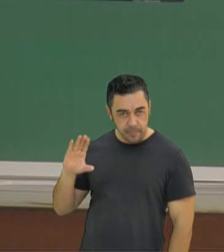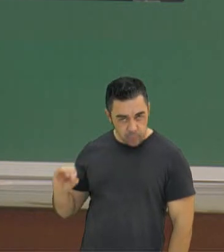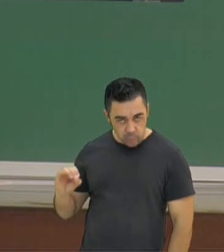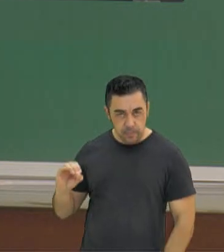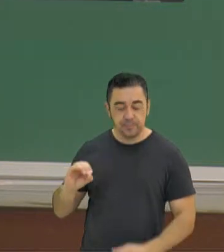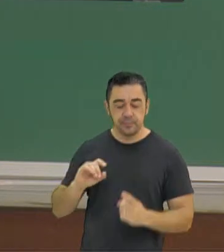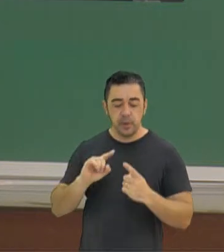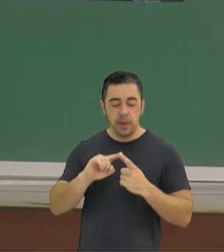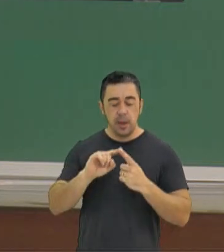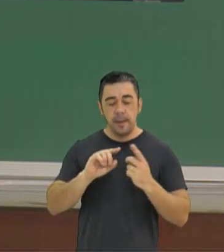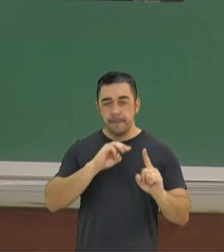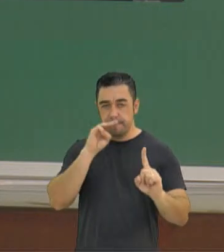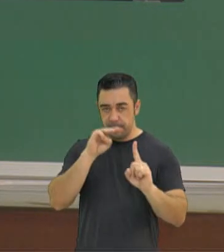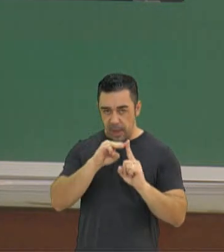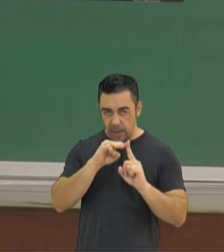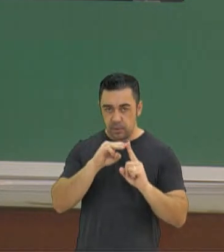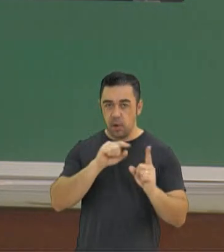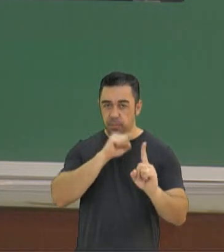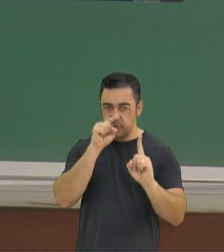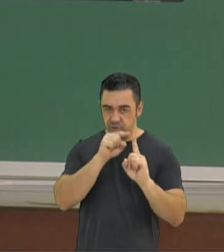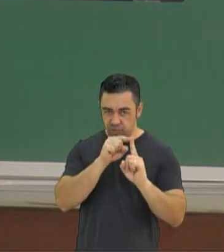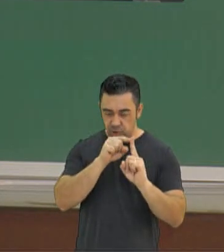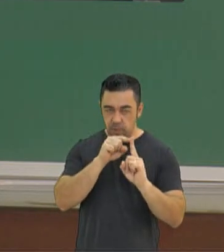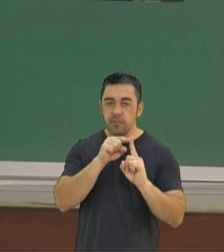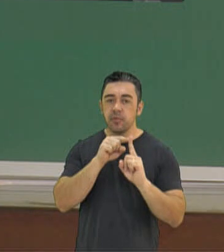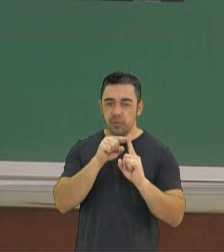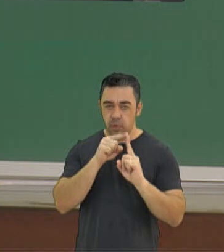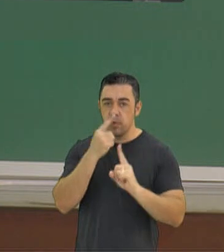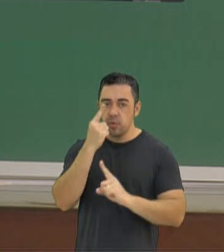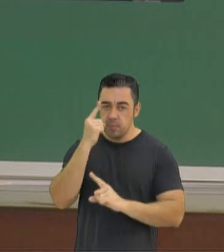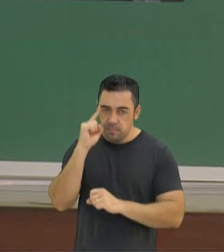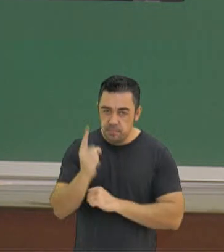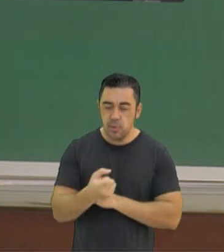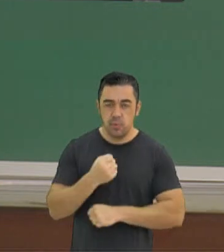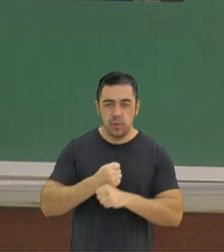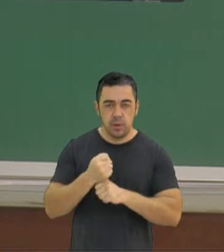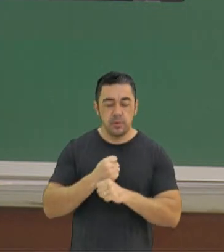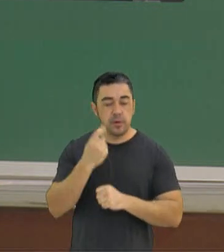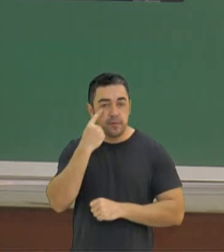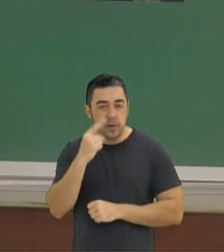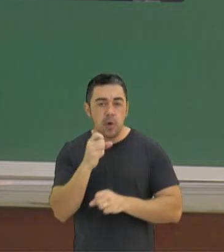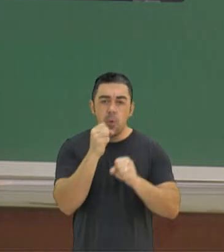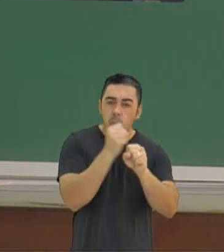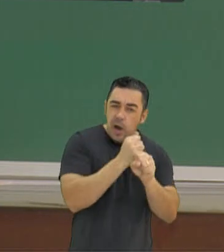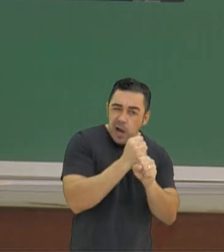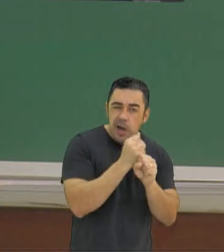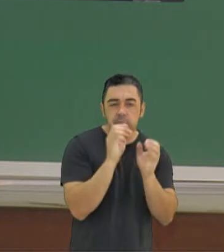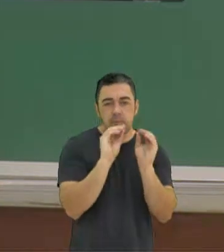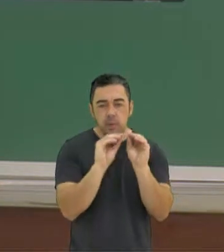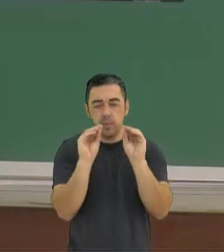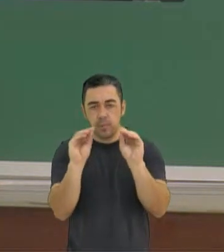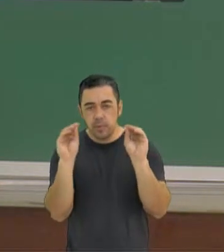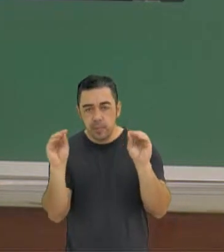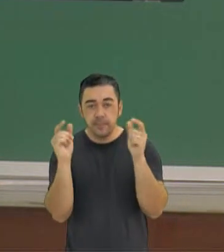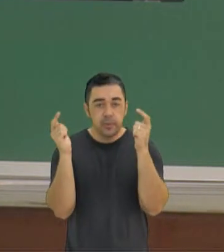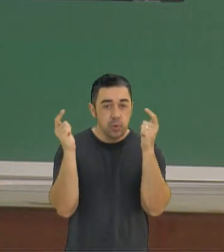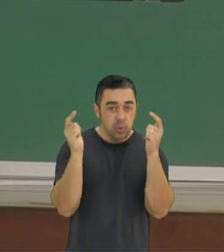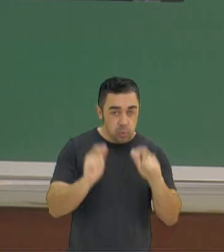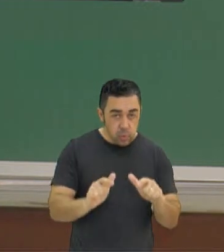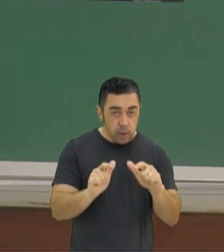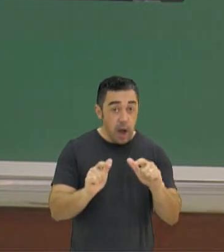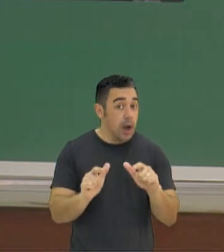do milênio. Coloquem a data, ou pelo menos o ano do acontecimento, na sequência o lugar